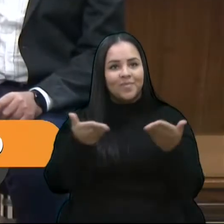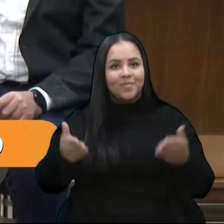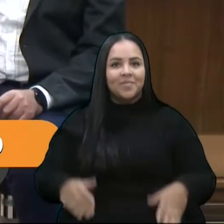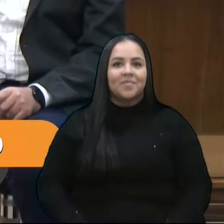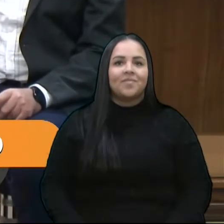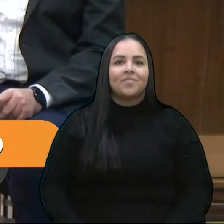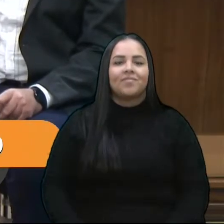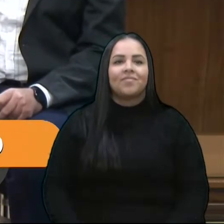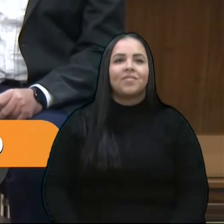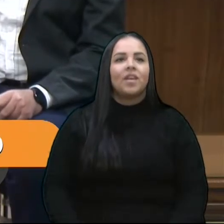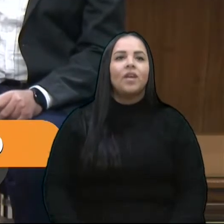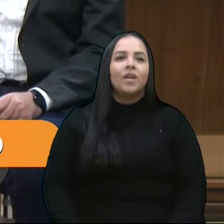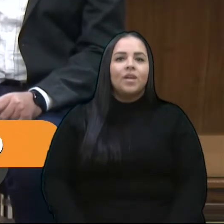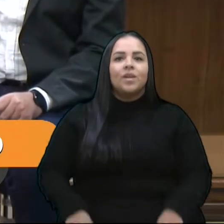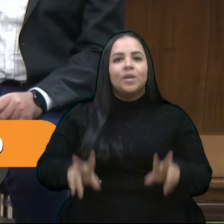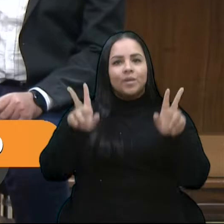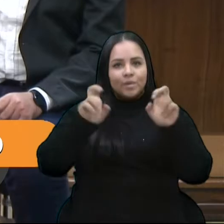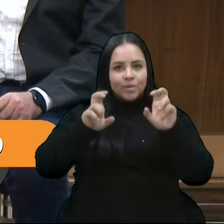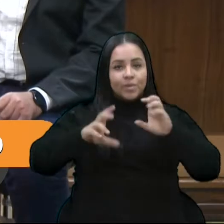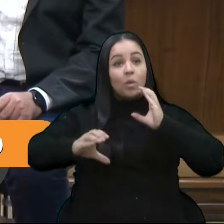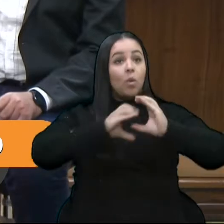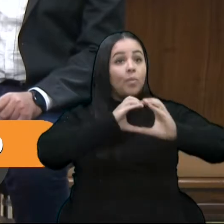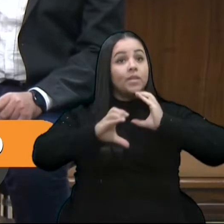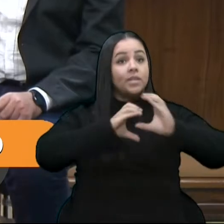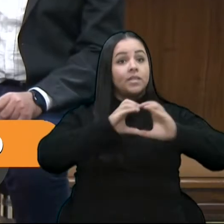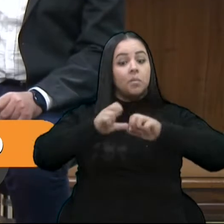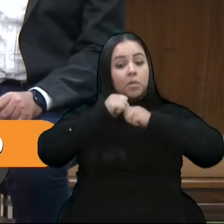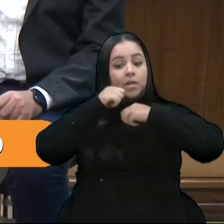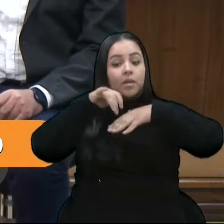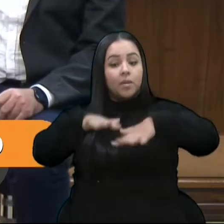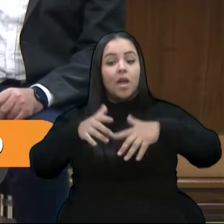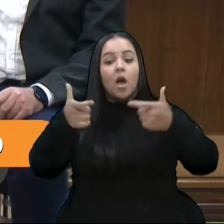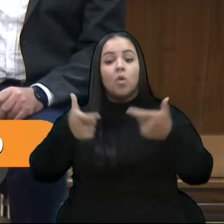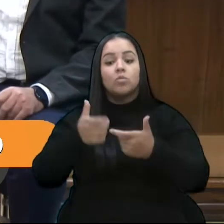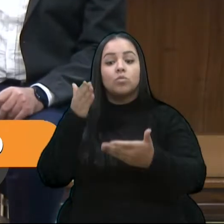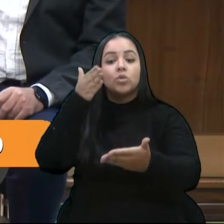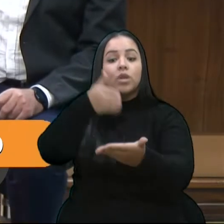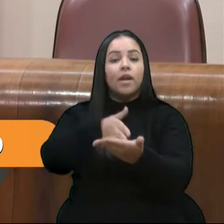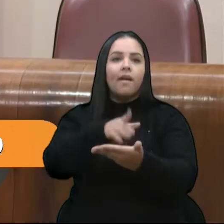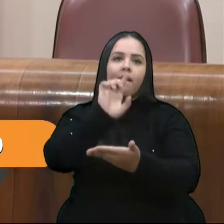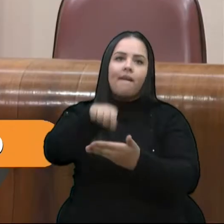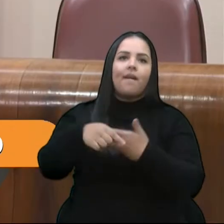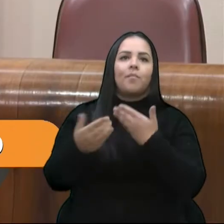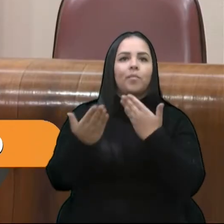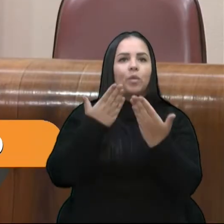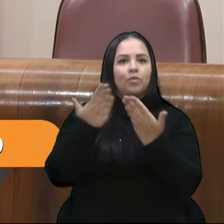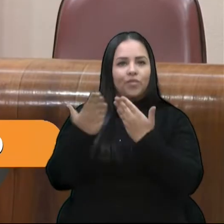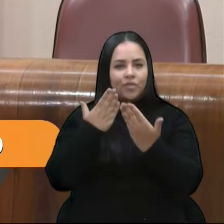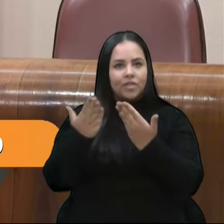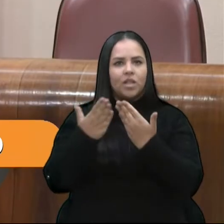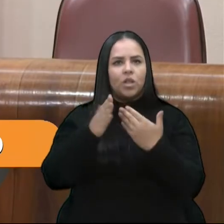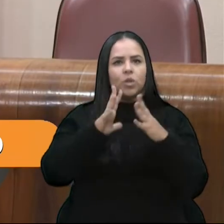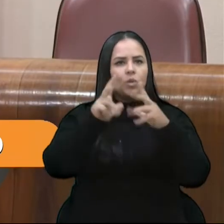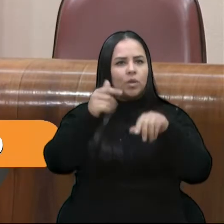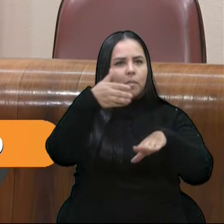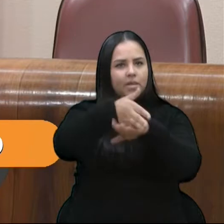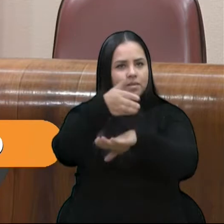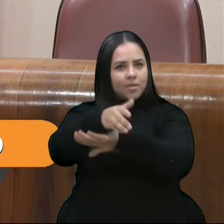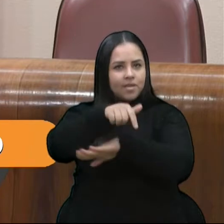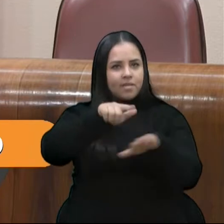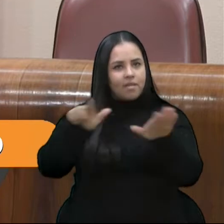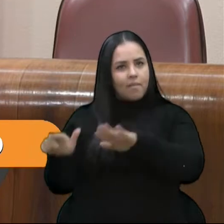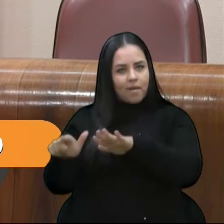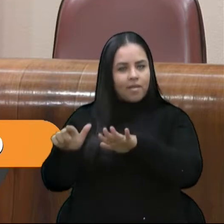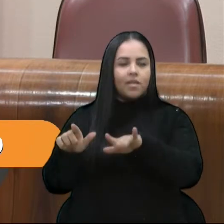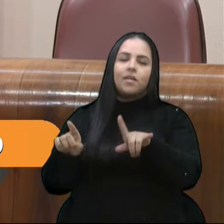tema comunicação e pandemia, para onde vamos, tem sido a nossa pergunta a todos aqueles que participam desta semana. E claro,